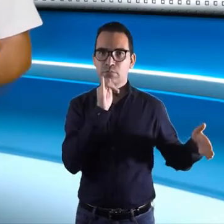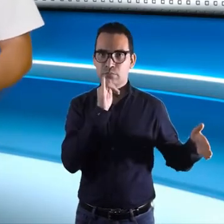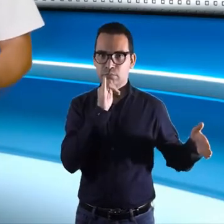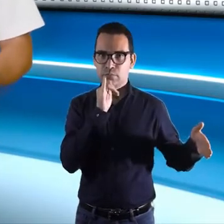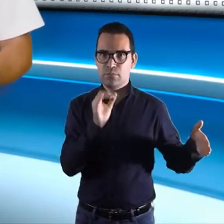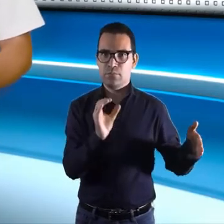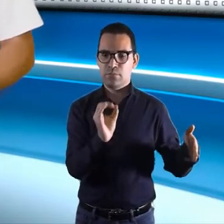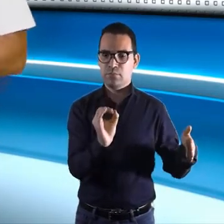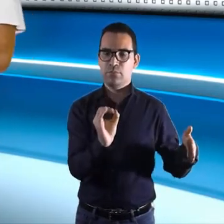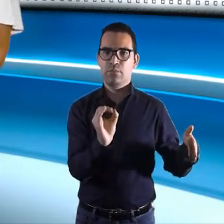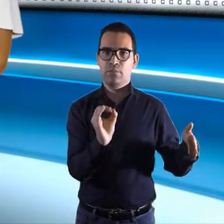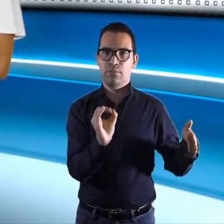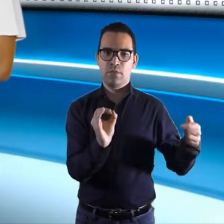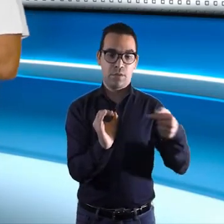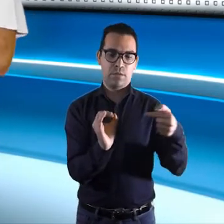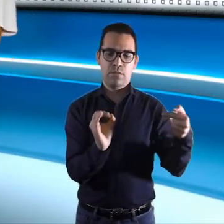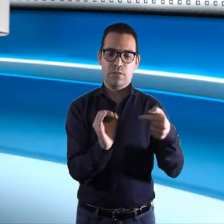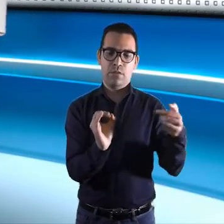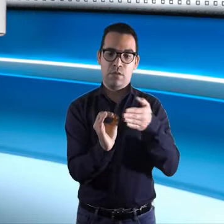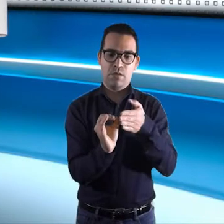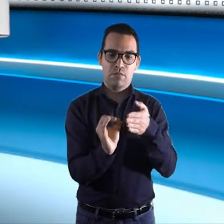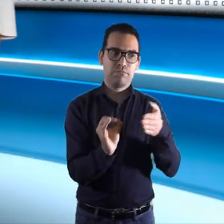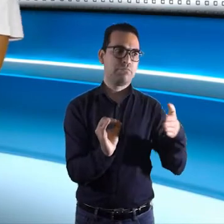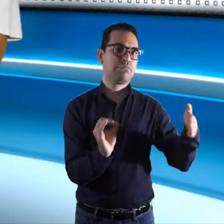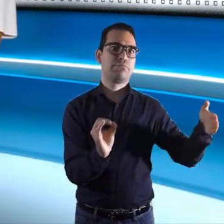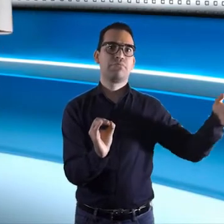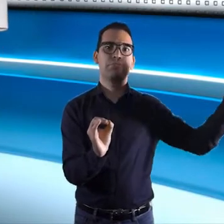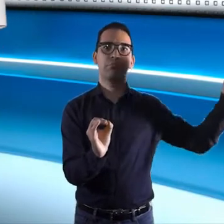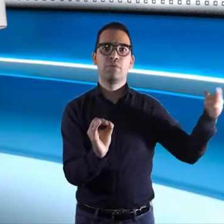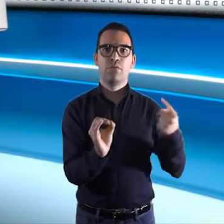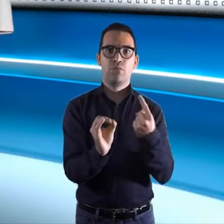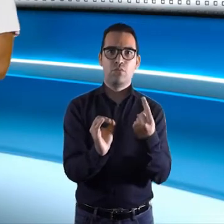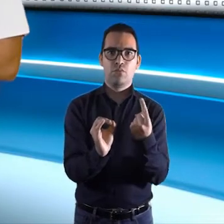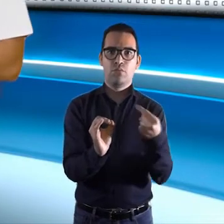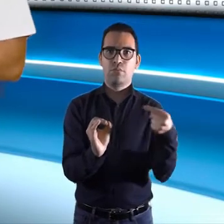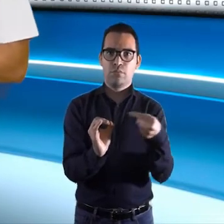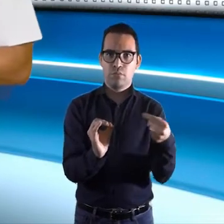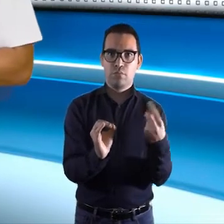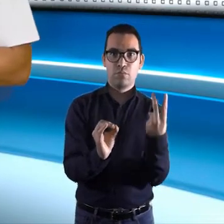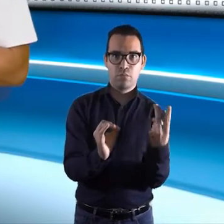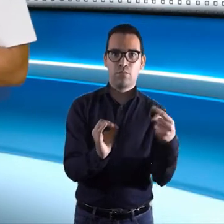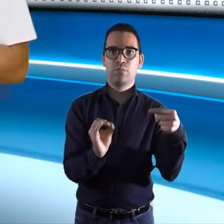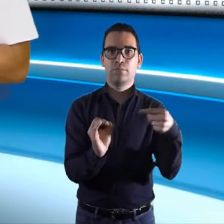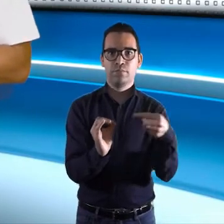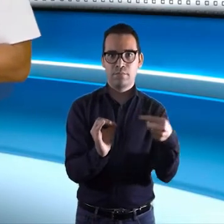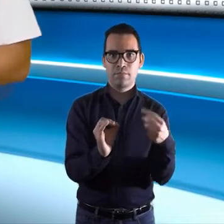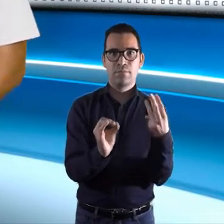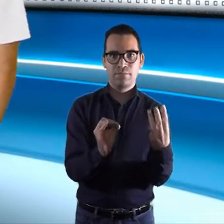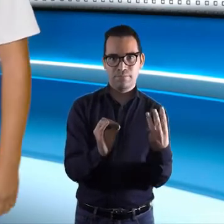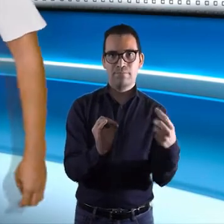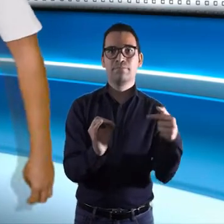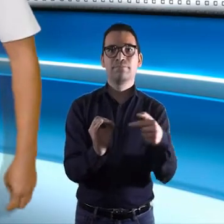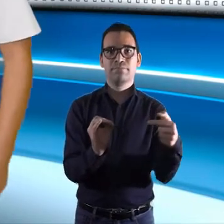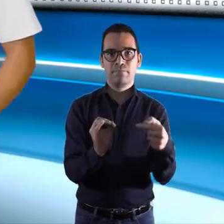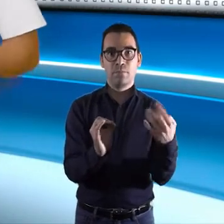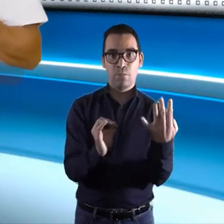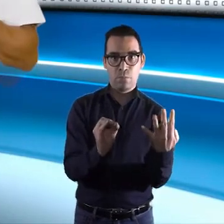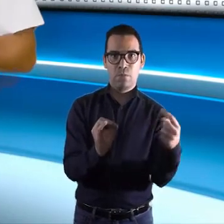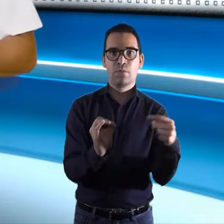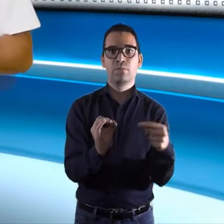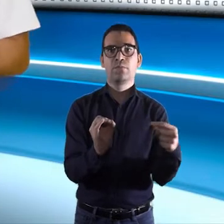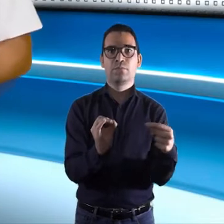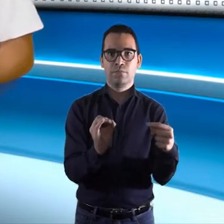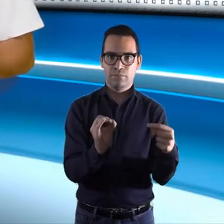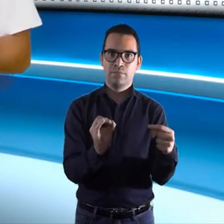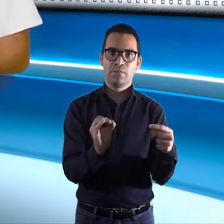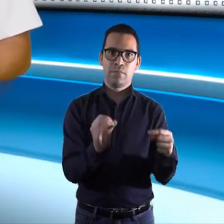números negativos. 1 negativo, 2 negativo, 3 negativo e a flecha indica que